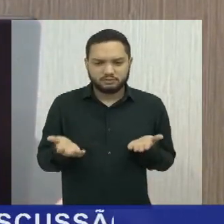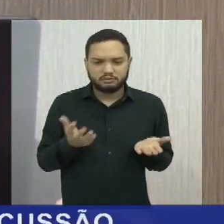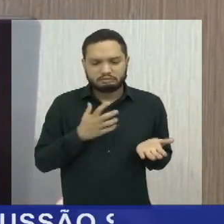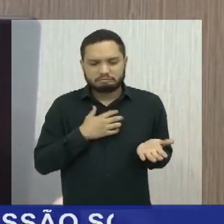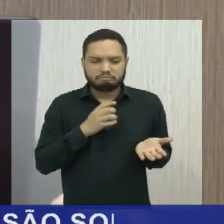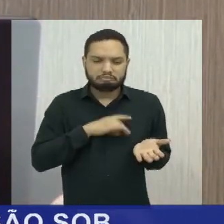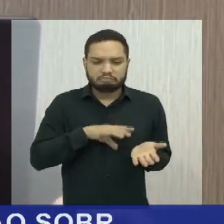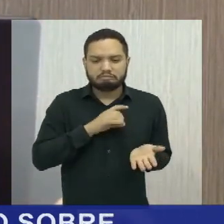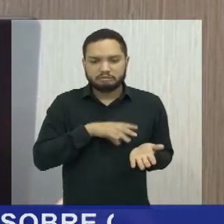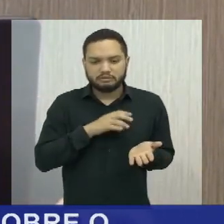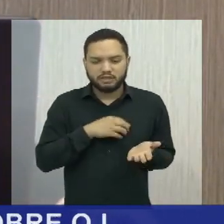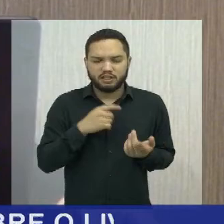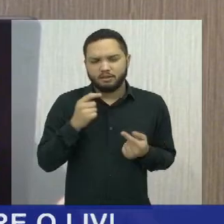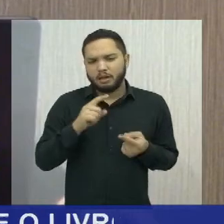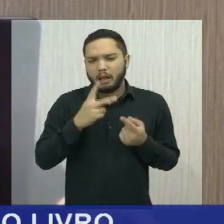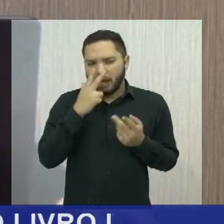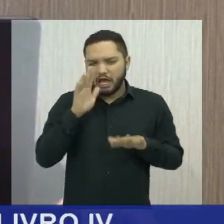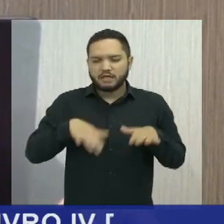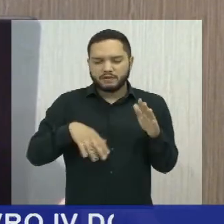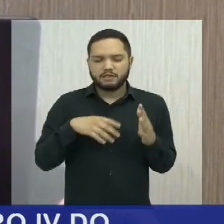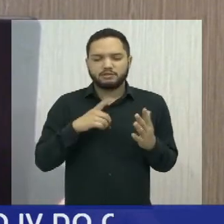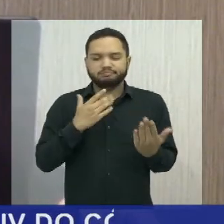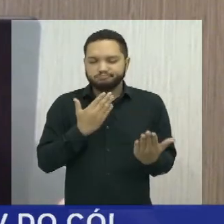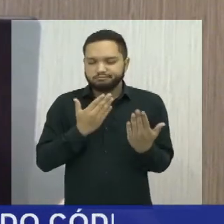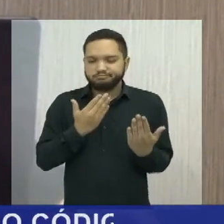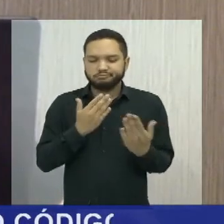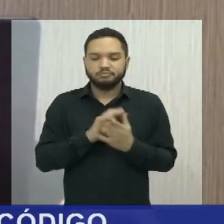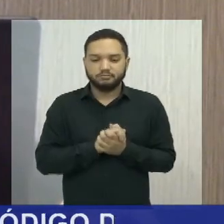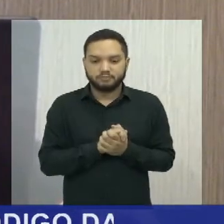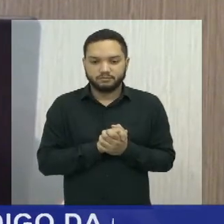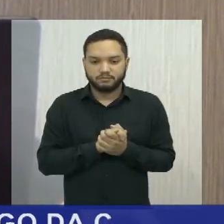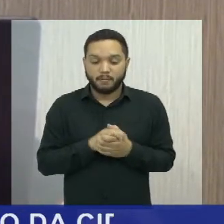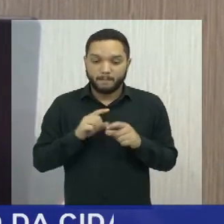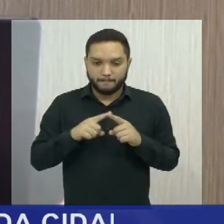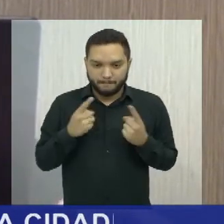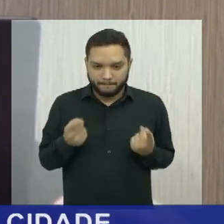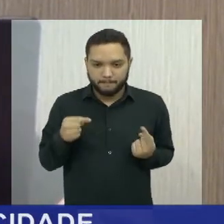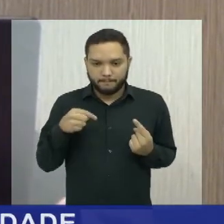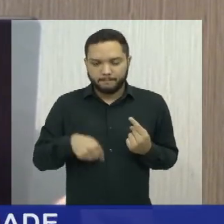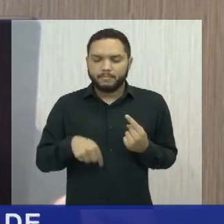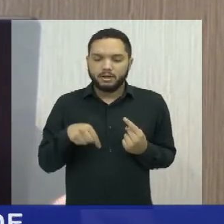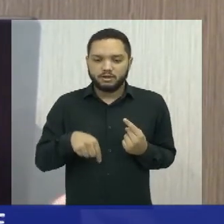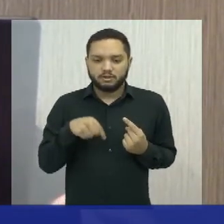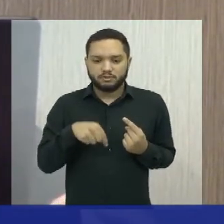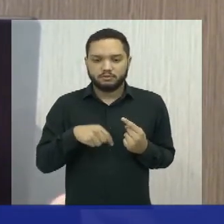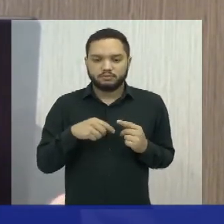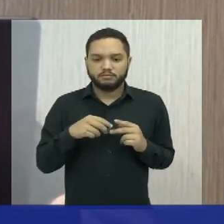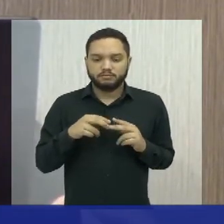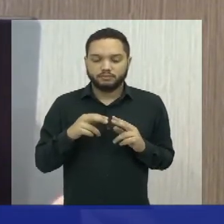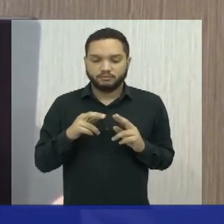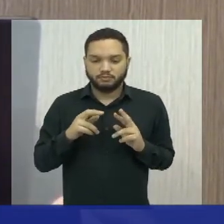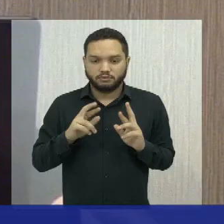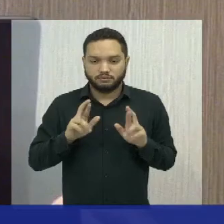temerosas, né? E desconfiadas. A finalidade aqui de nós fazermos essa